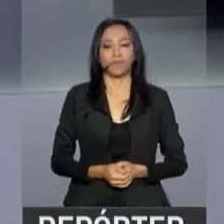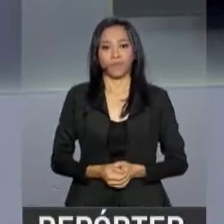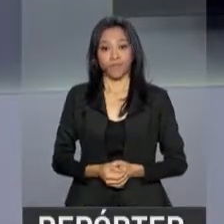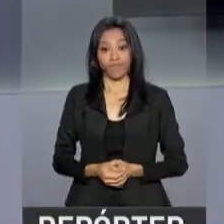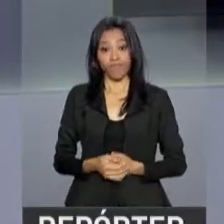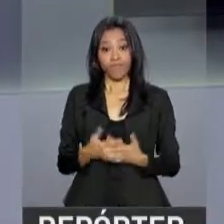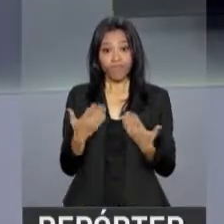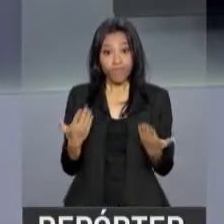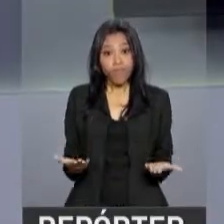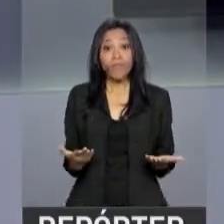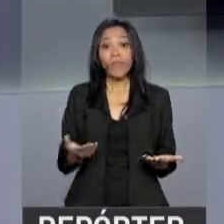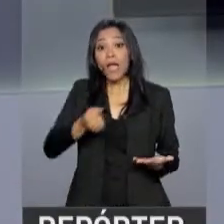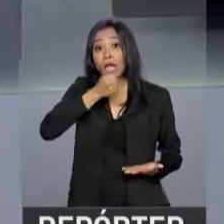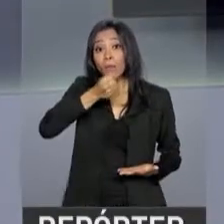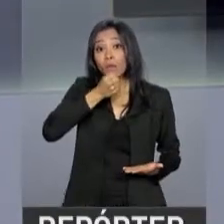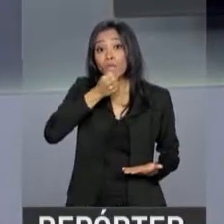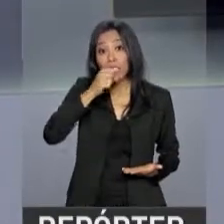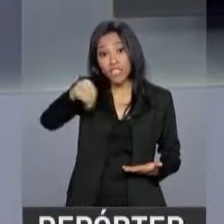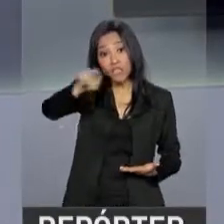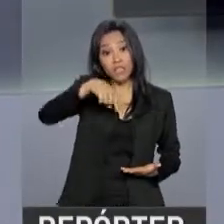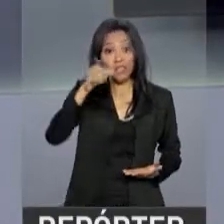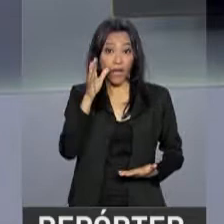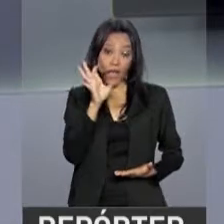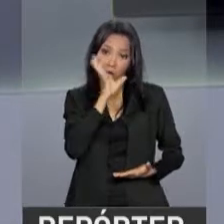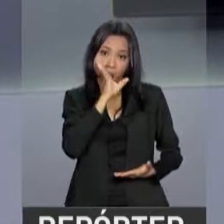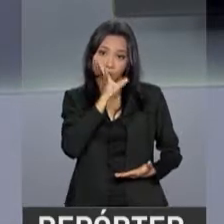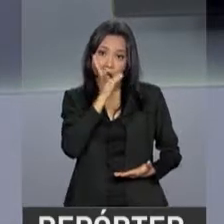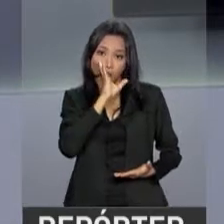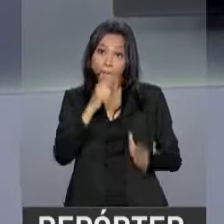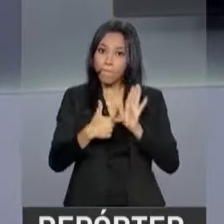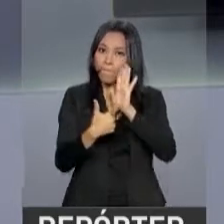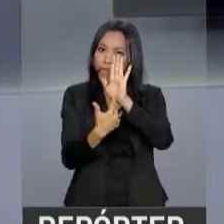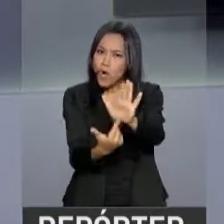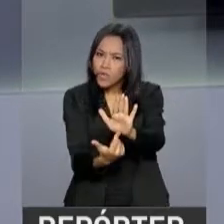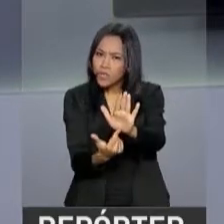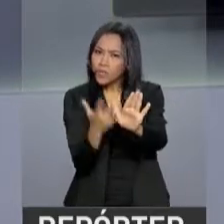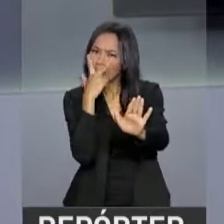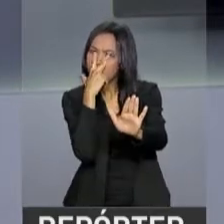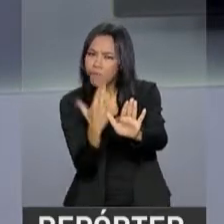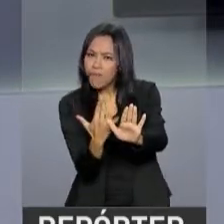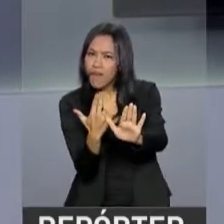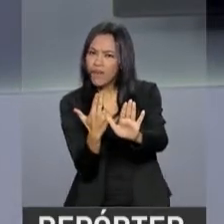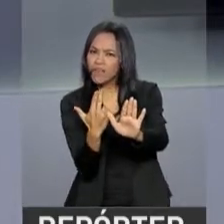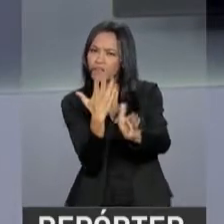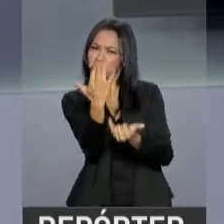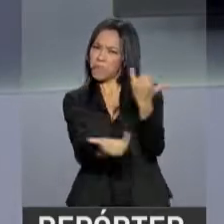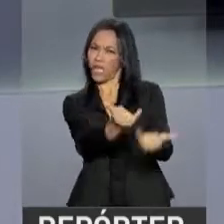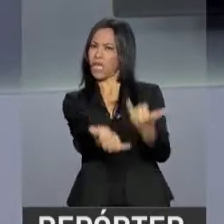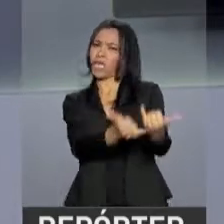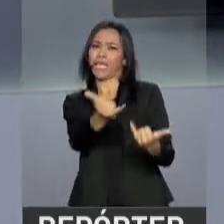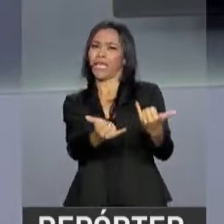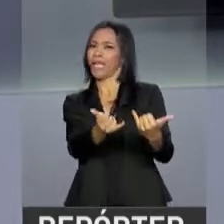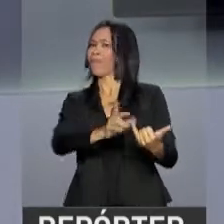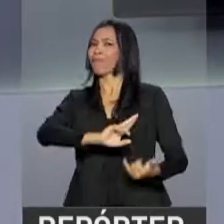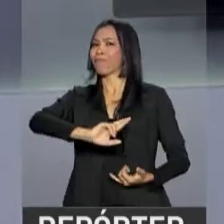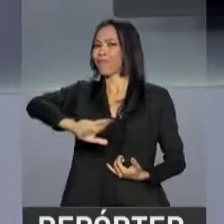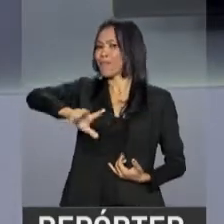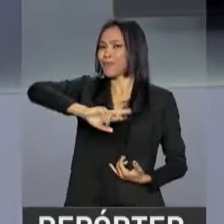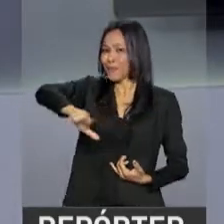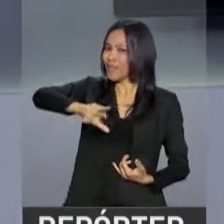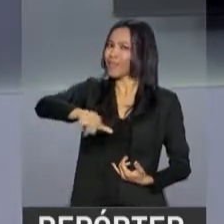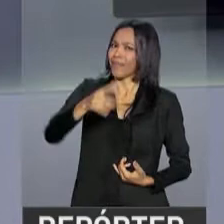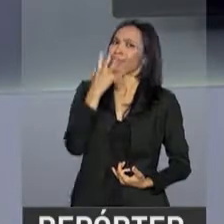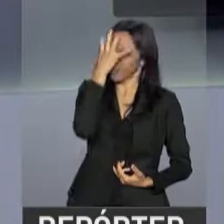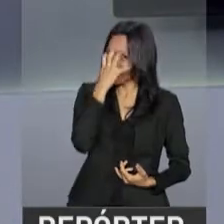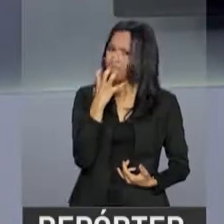olha a reportagem que você vai assistir agora mostra uma atividade que a princípio parece uma brincadeira mas é coisa